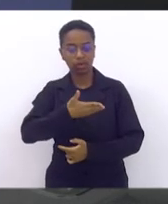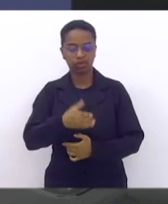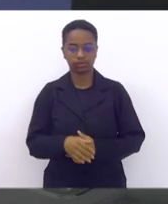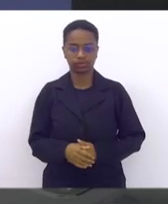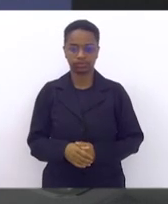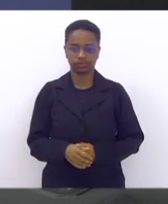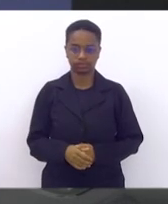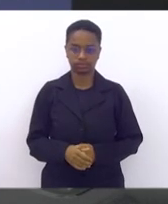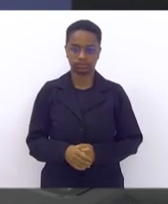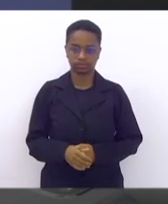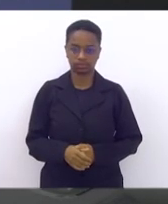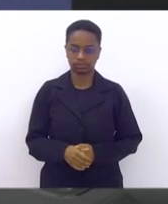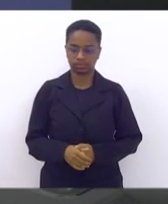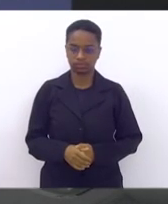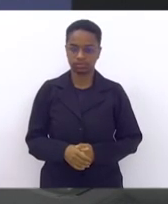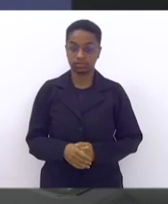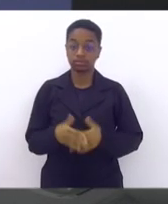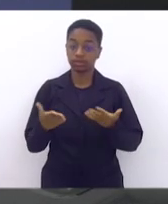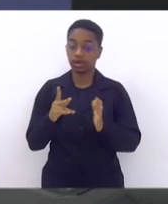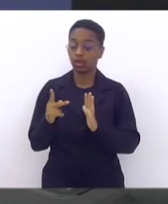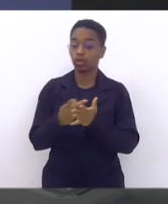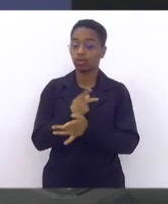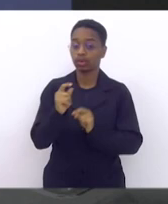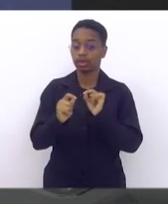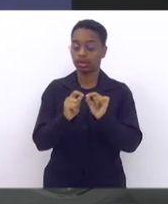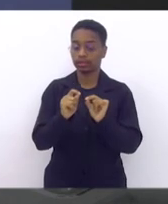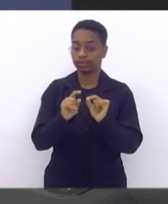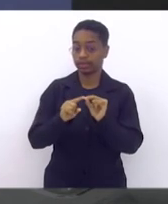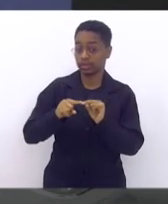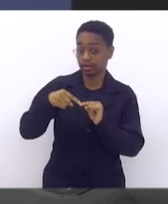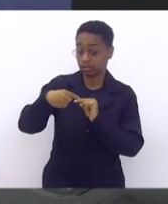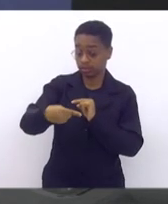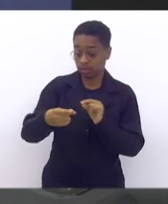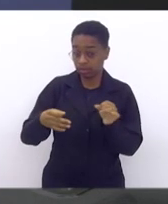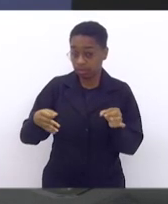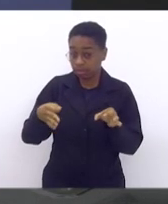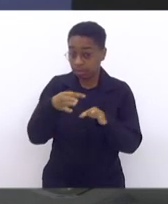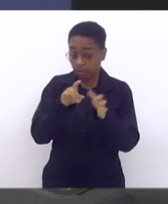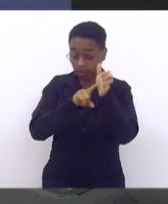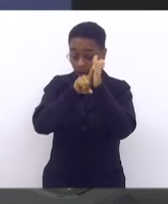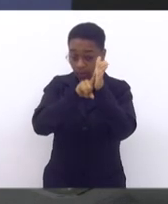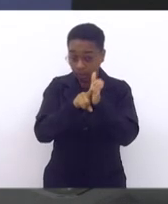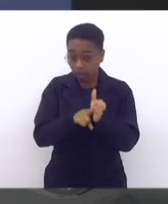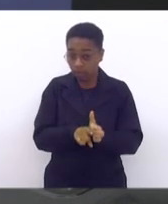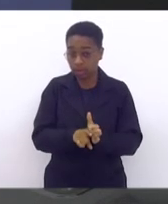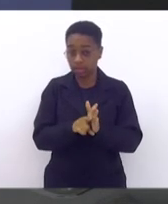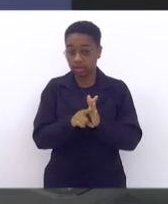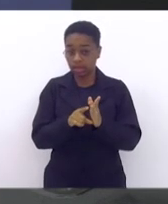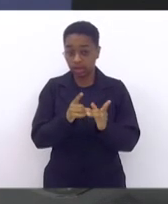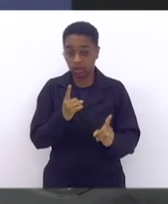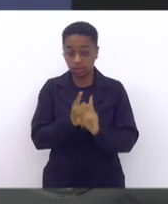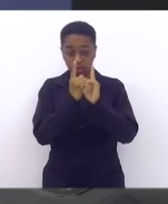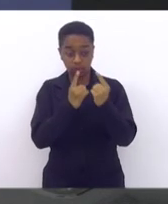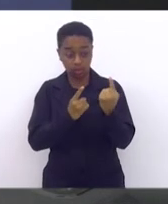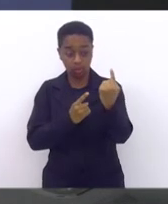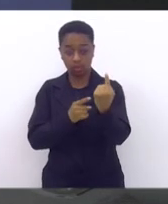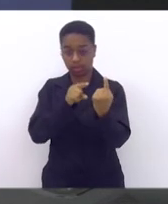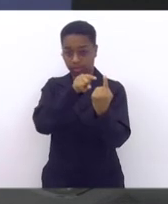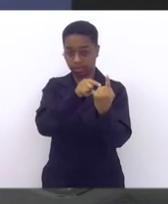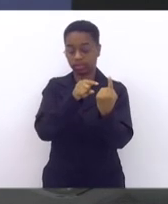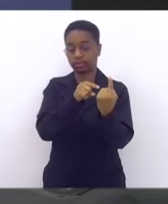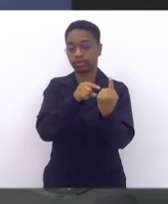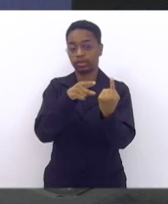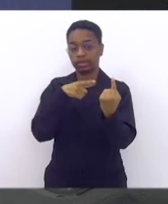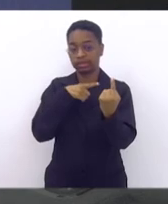o que acontece? Somente após a investigação identificar um candidato, né, da lista